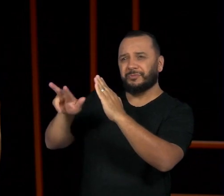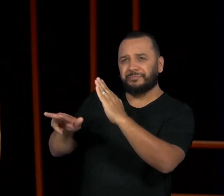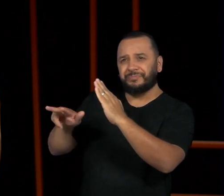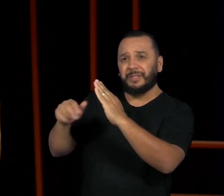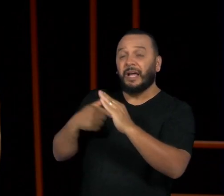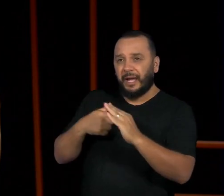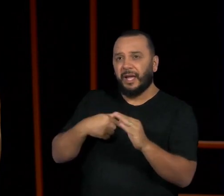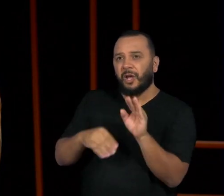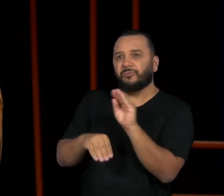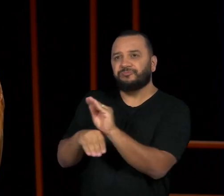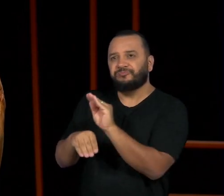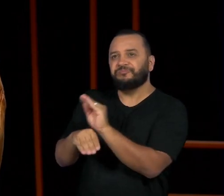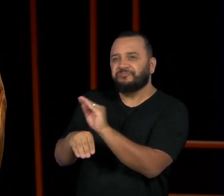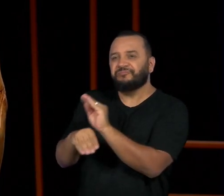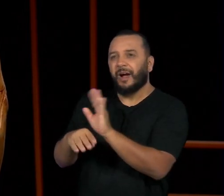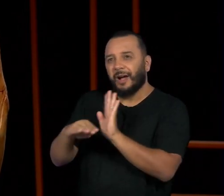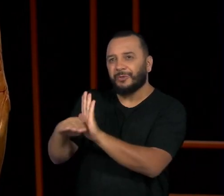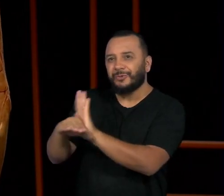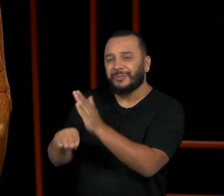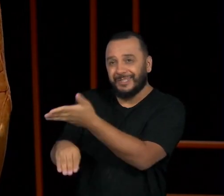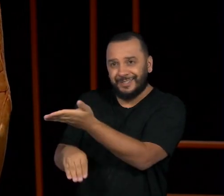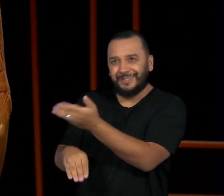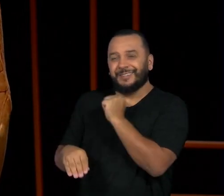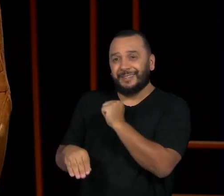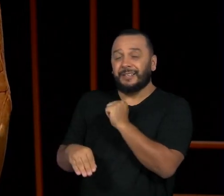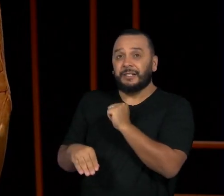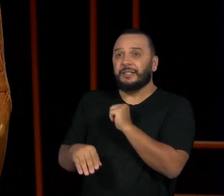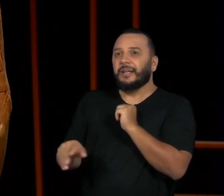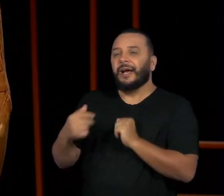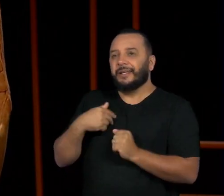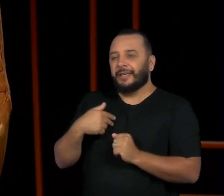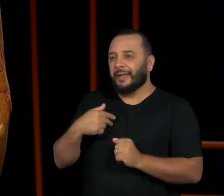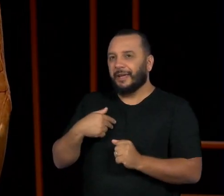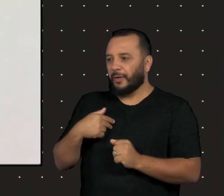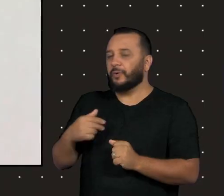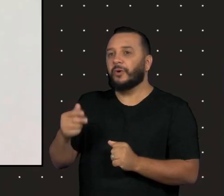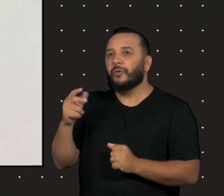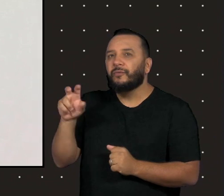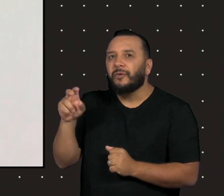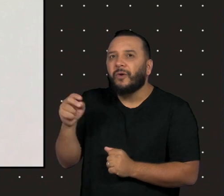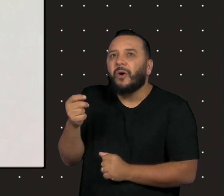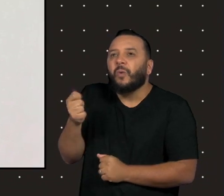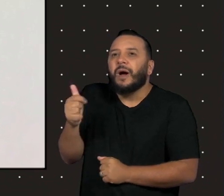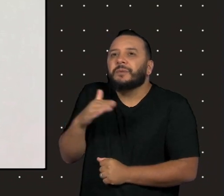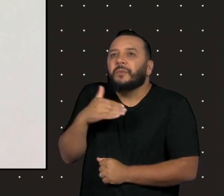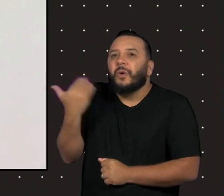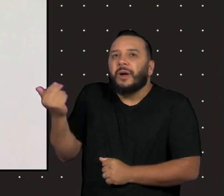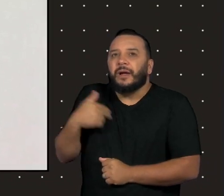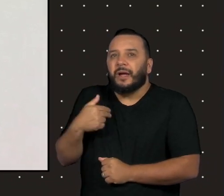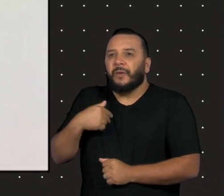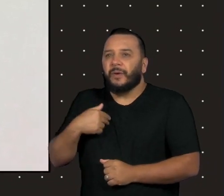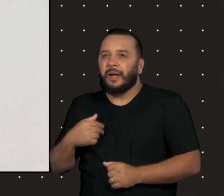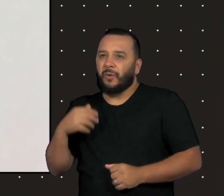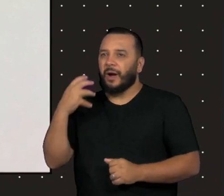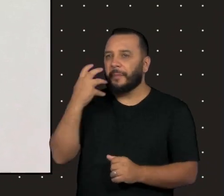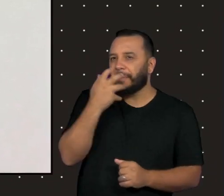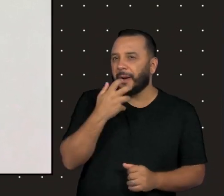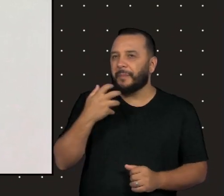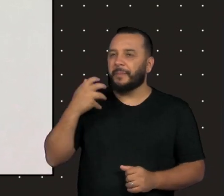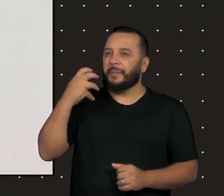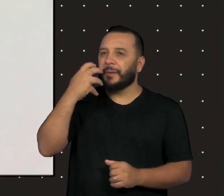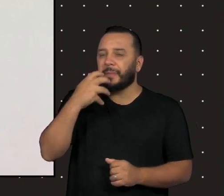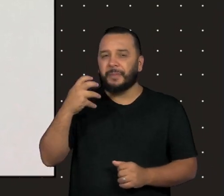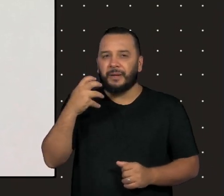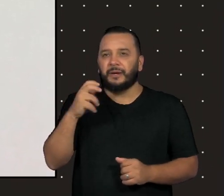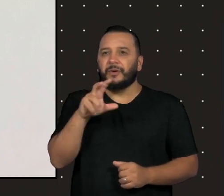E a última coisa que eu fiz na partida da minha avó foi cantar La Vie en Rose no ouvido dela, e ela se emocionou, chorou, ela já não